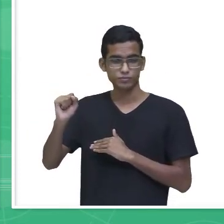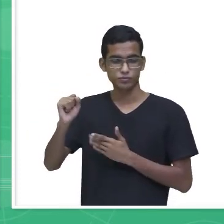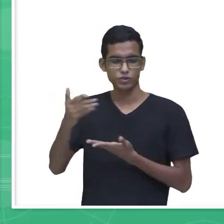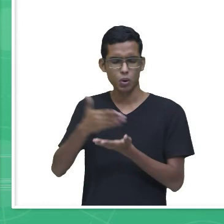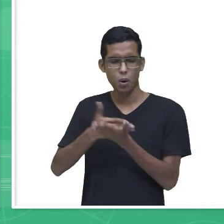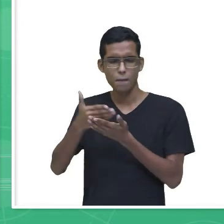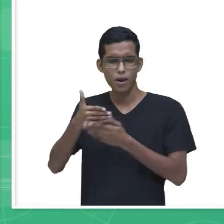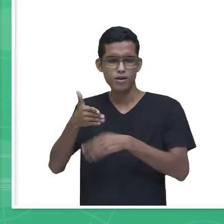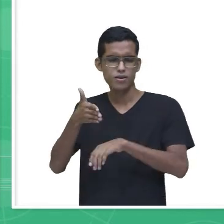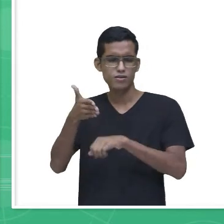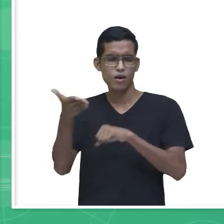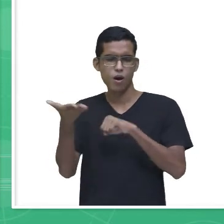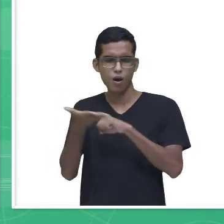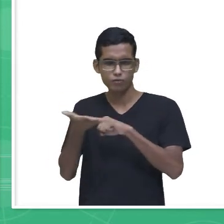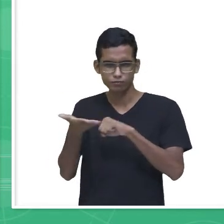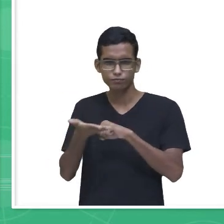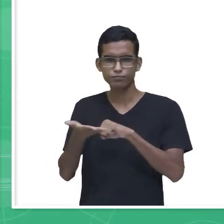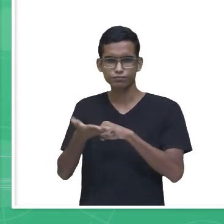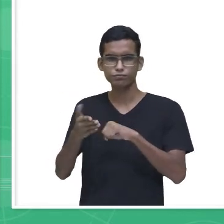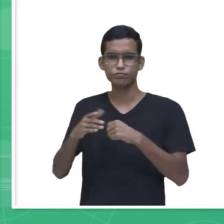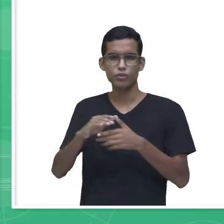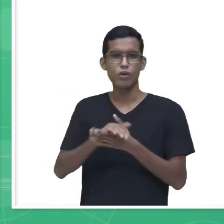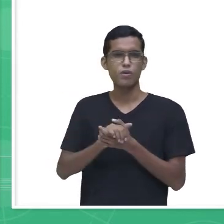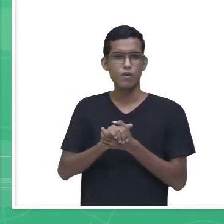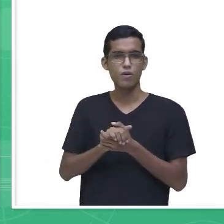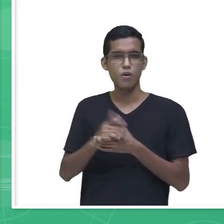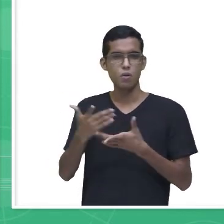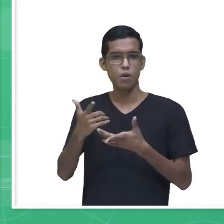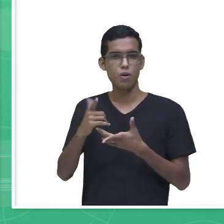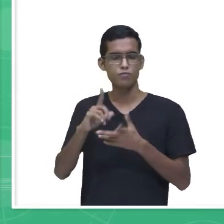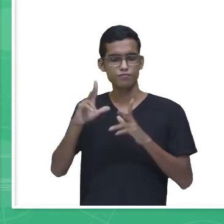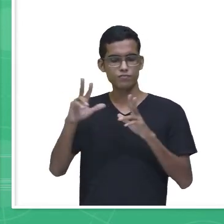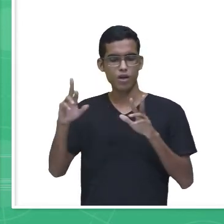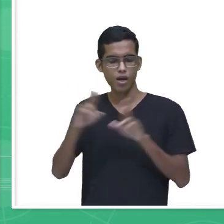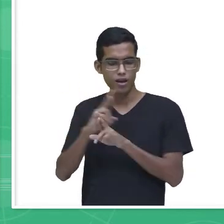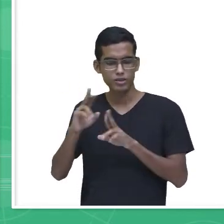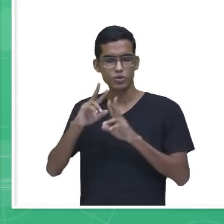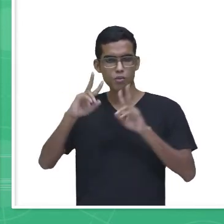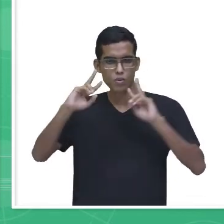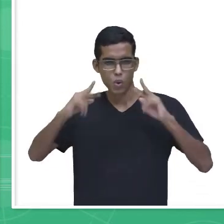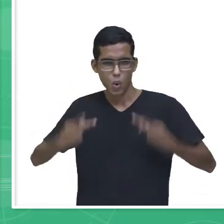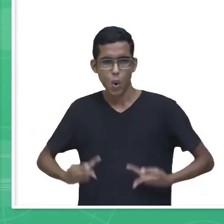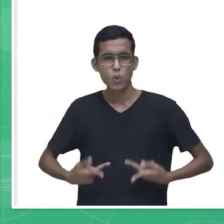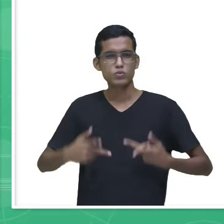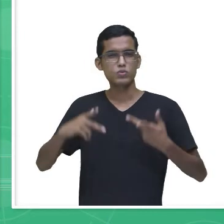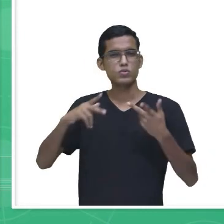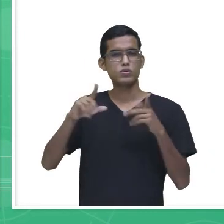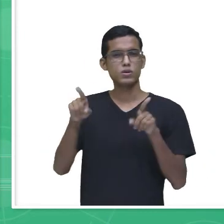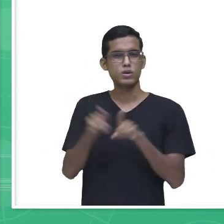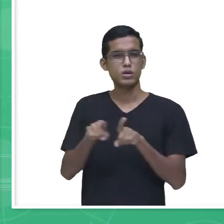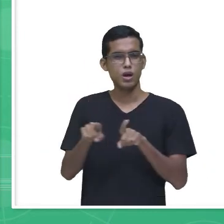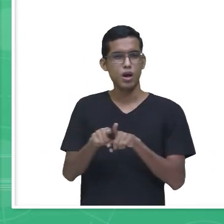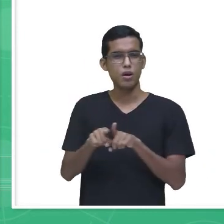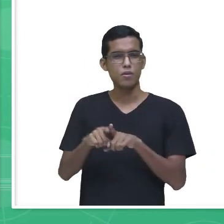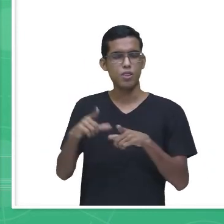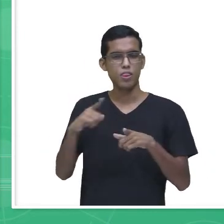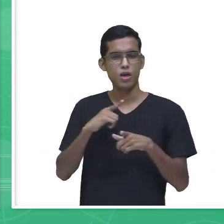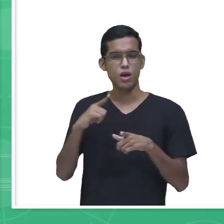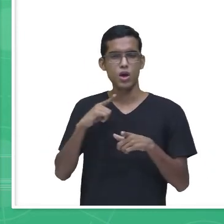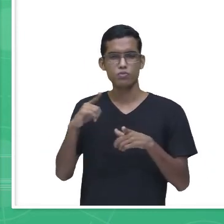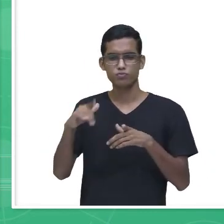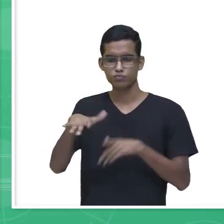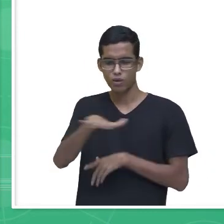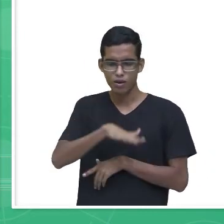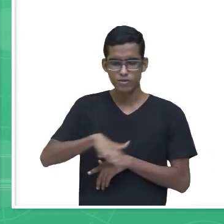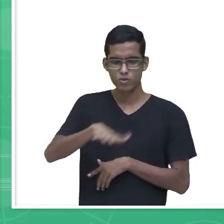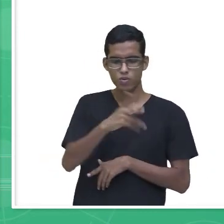muito ligada às questões dos seres humanos, e nós temos duas correntes filosóficas, perfeito? Só que aqui tem um